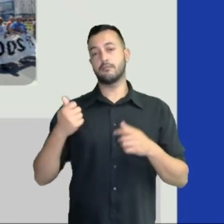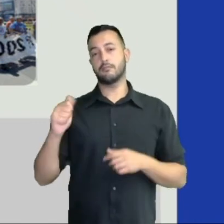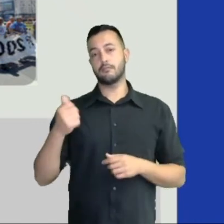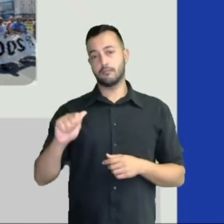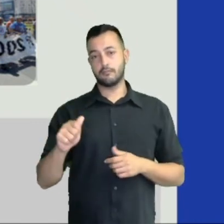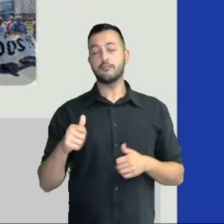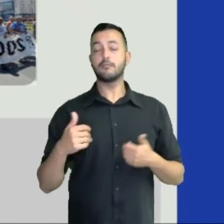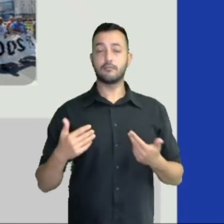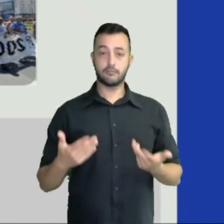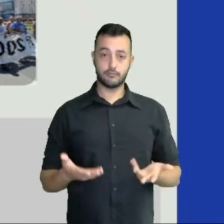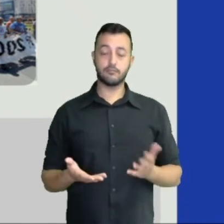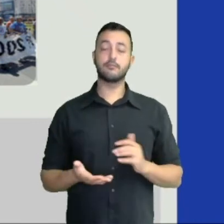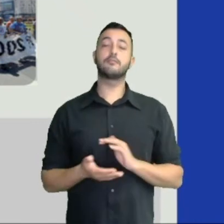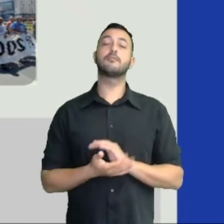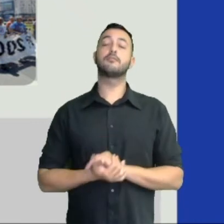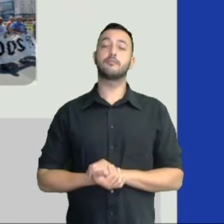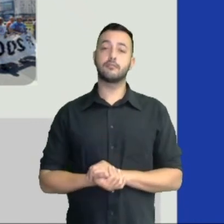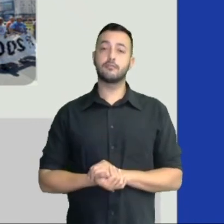Argentina, né?